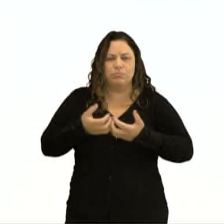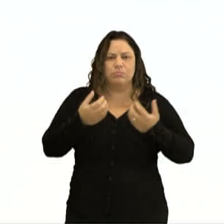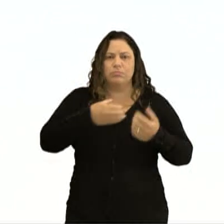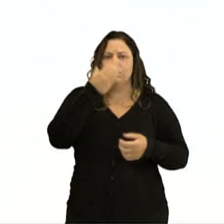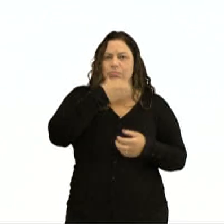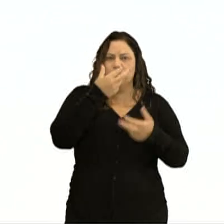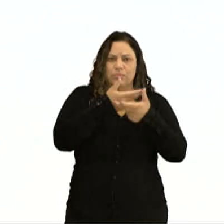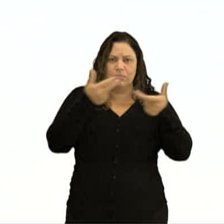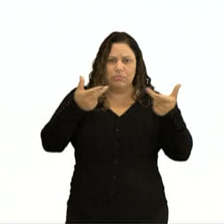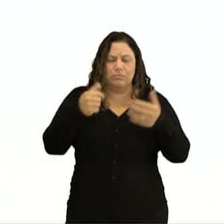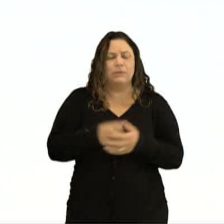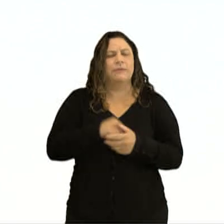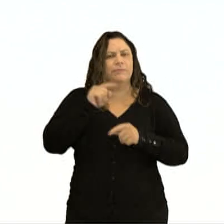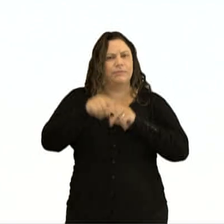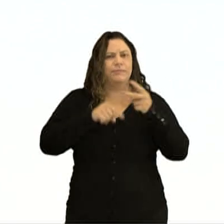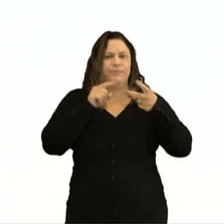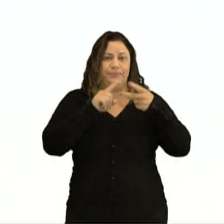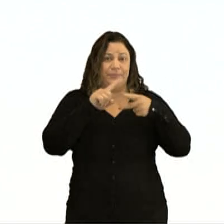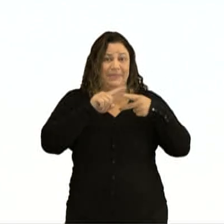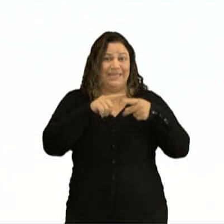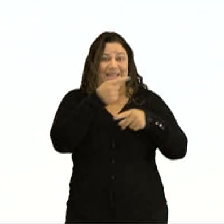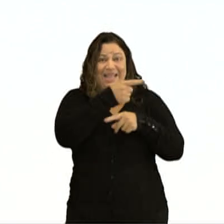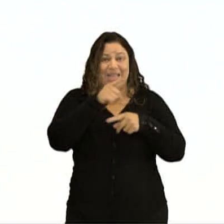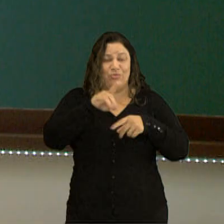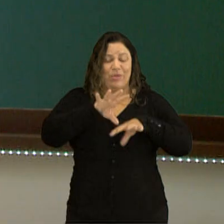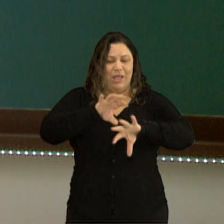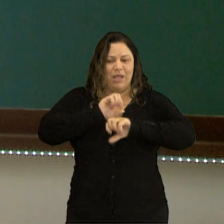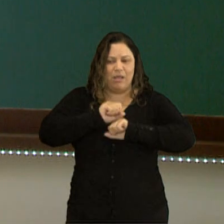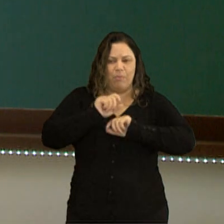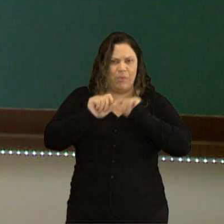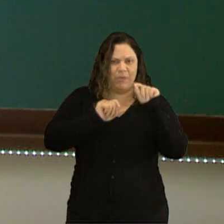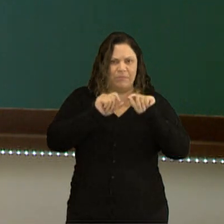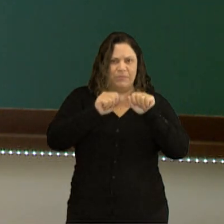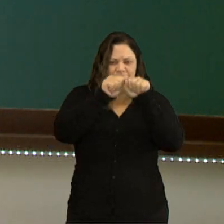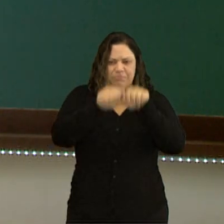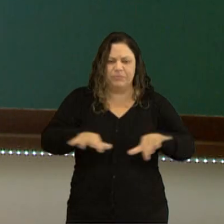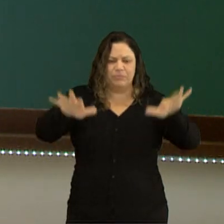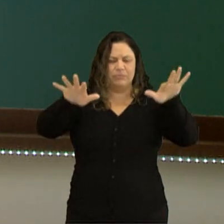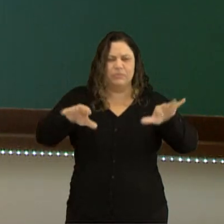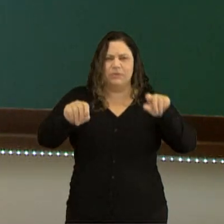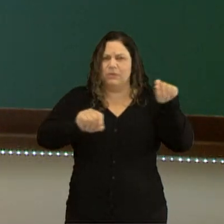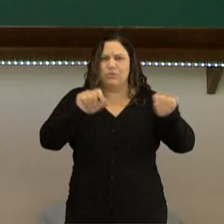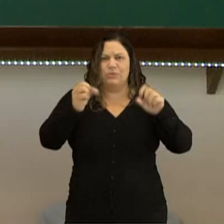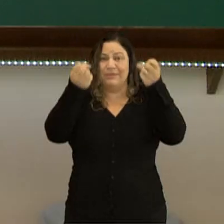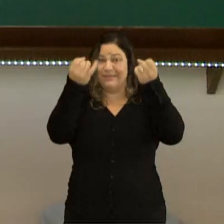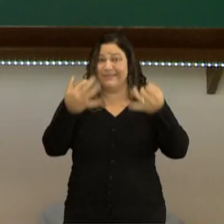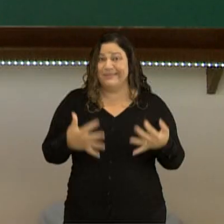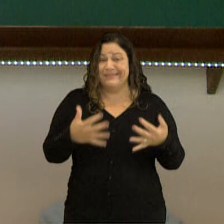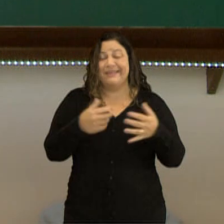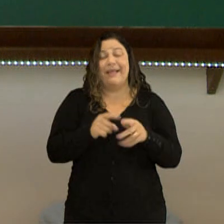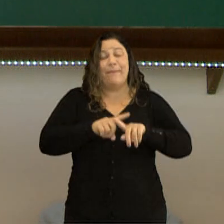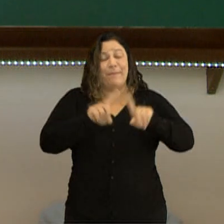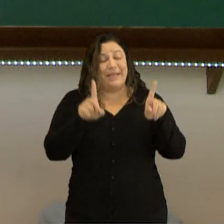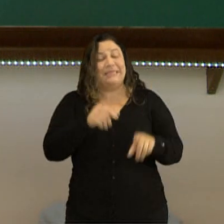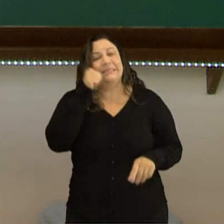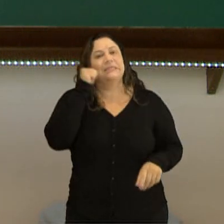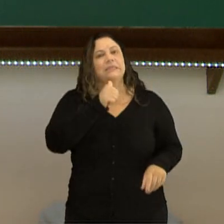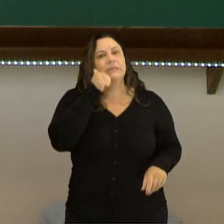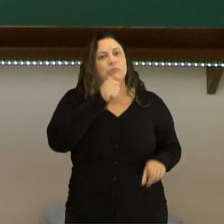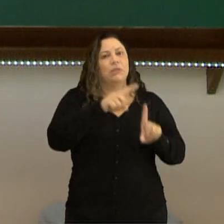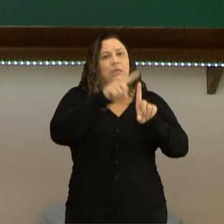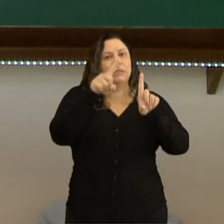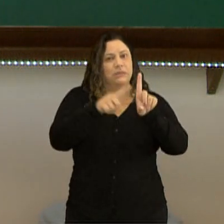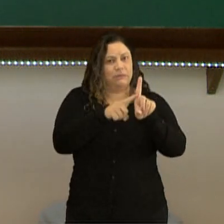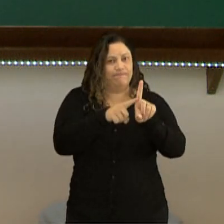toxoplasma. Quando eu falei a toxoplasmose não é contagiosa, eu disse que ia contar algo para você. Infelizmente, as mulheres